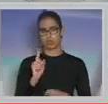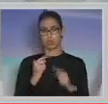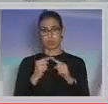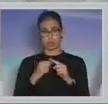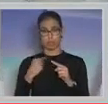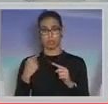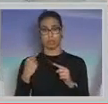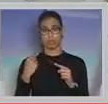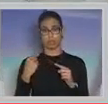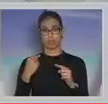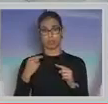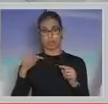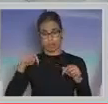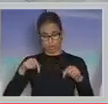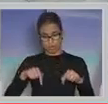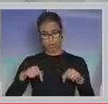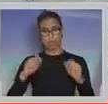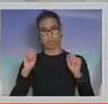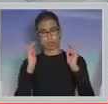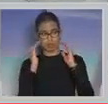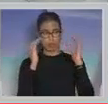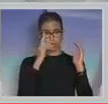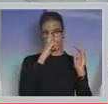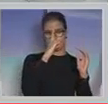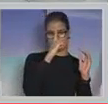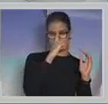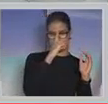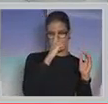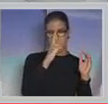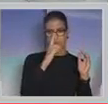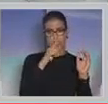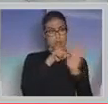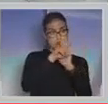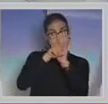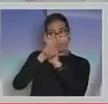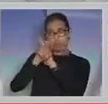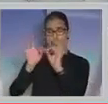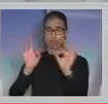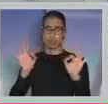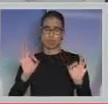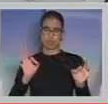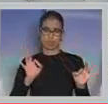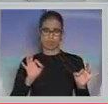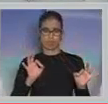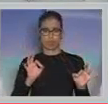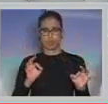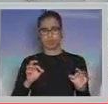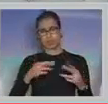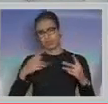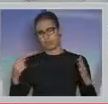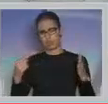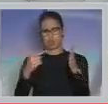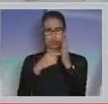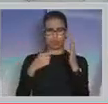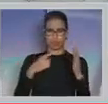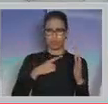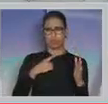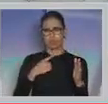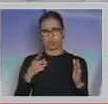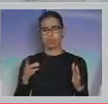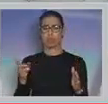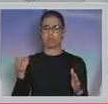governador Alckmin que nada investiga em relação as graves denúncias de corrupção e superfaturamento